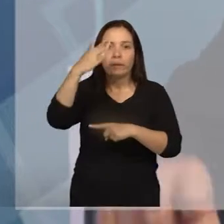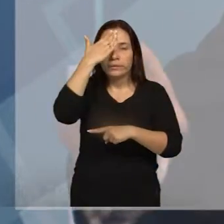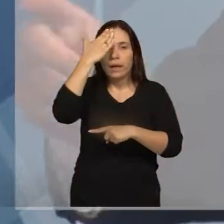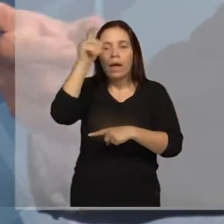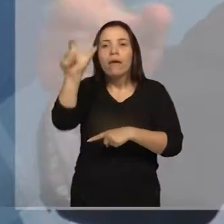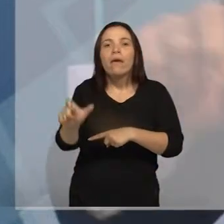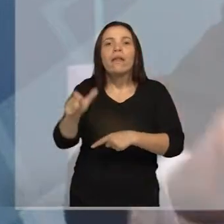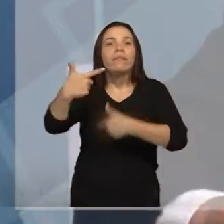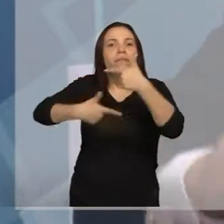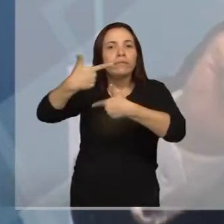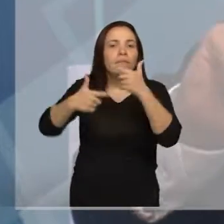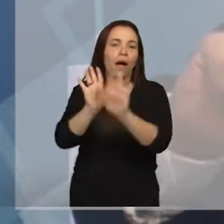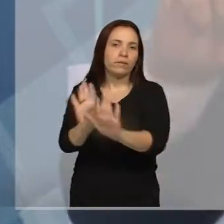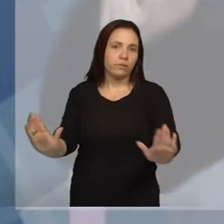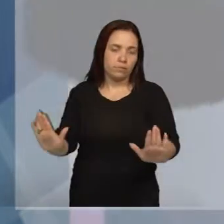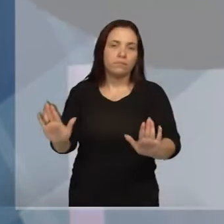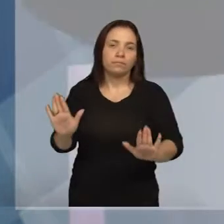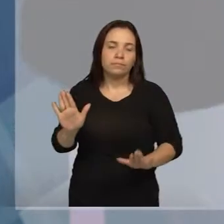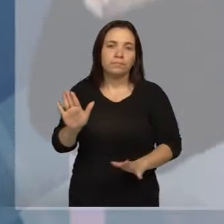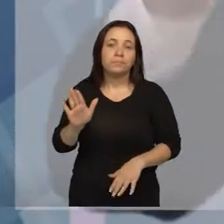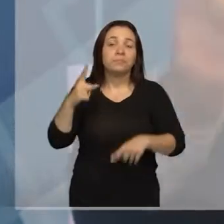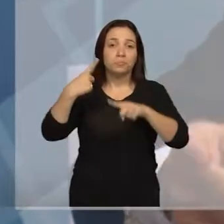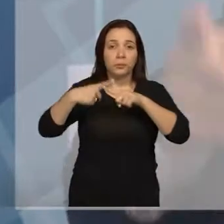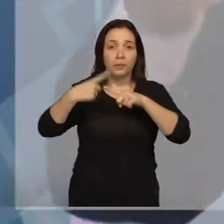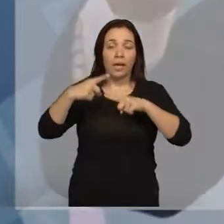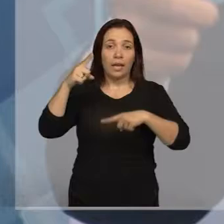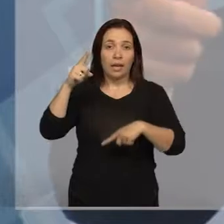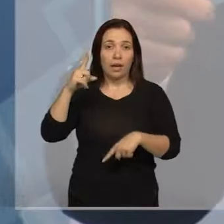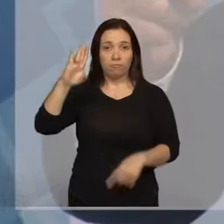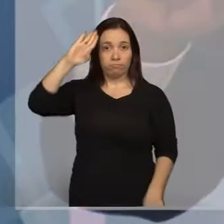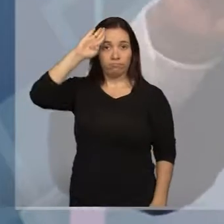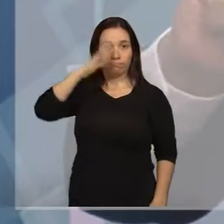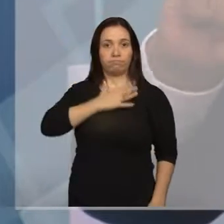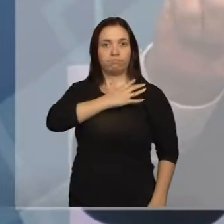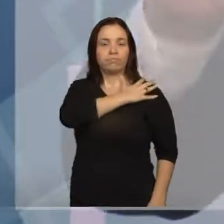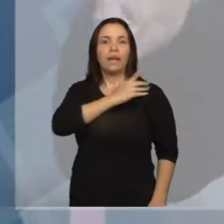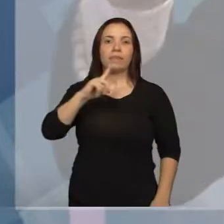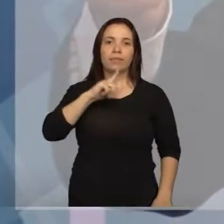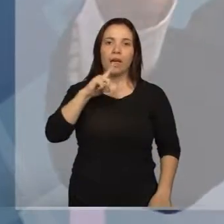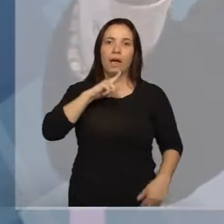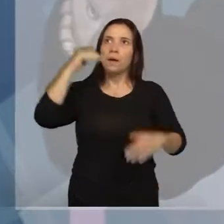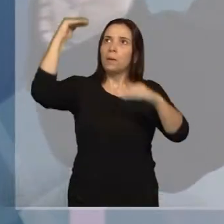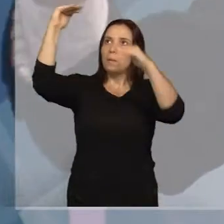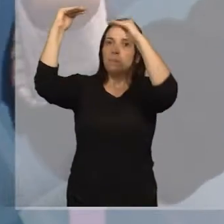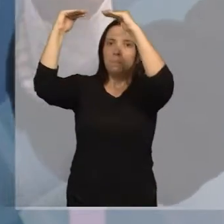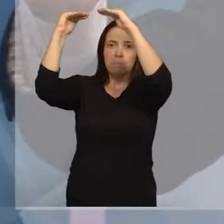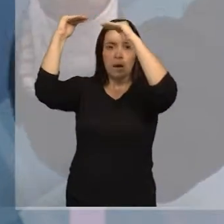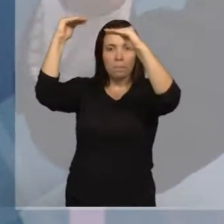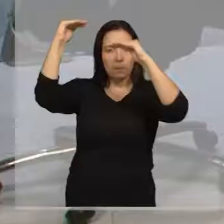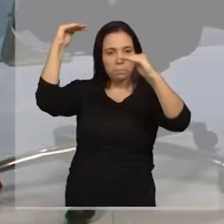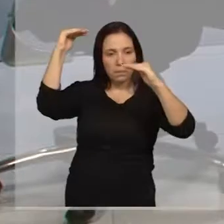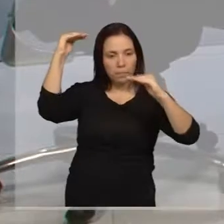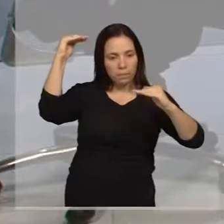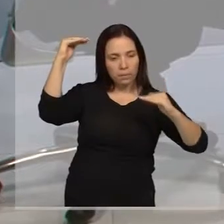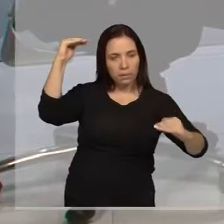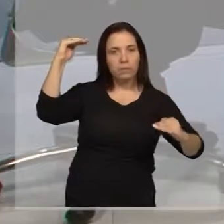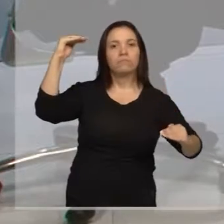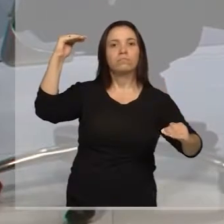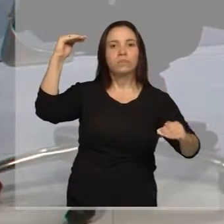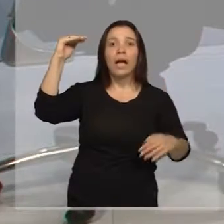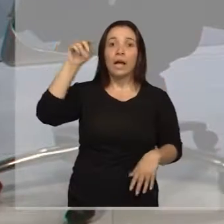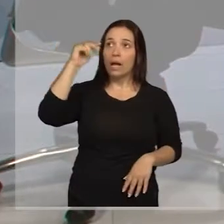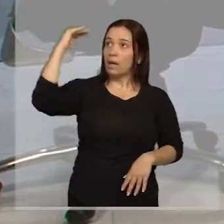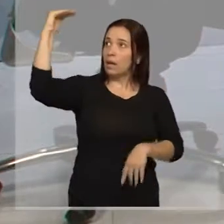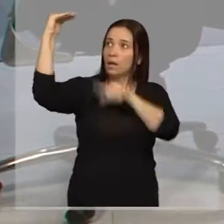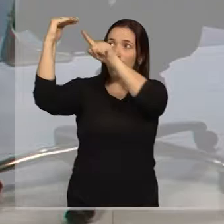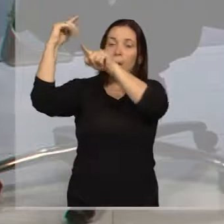Né? Lá, a questão hierárquica é muito clara. Então, fulano pode dizer e você tem que